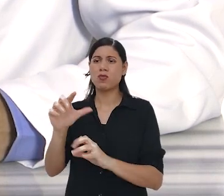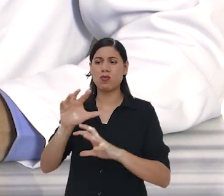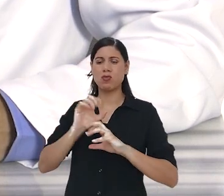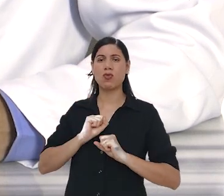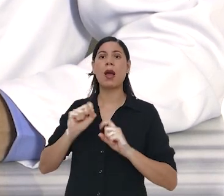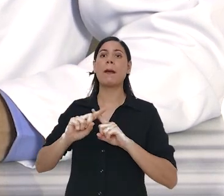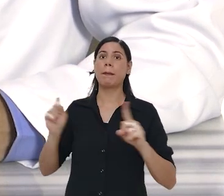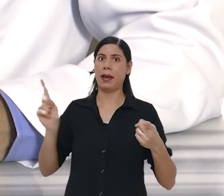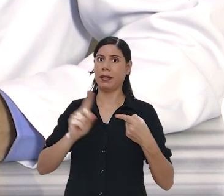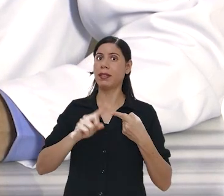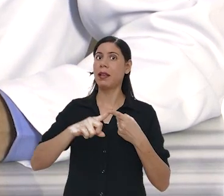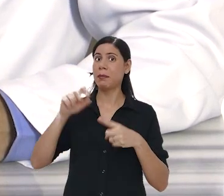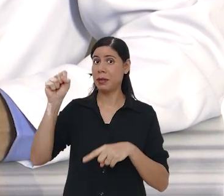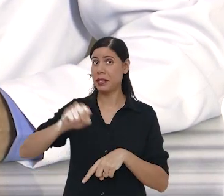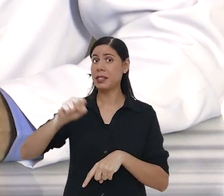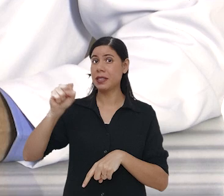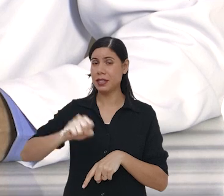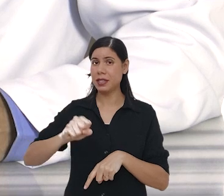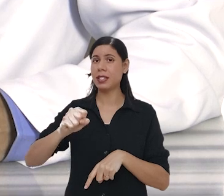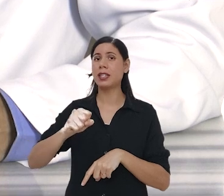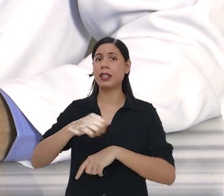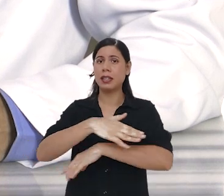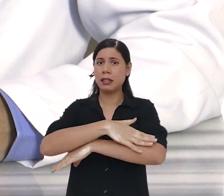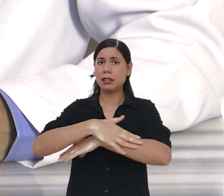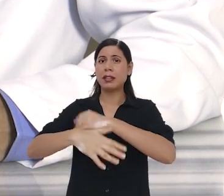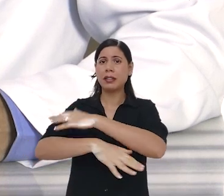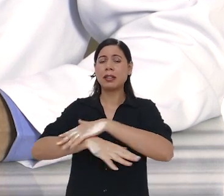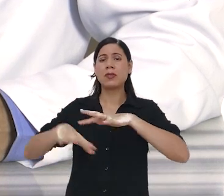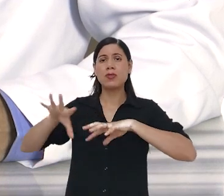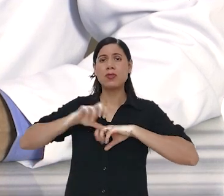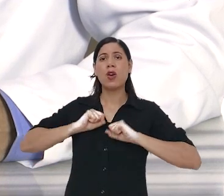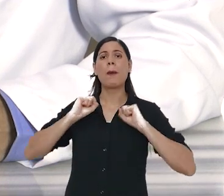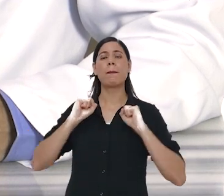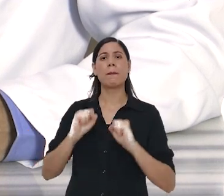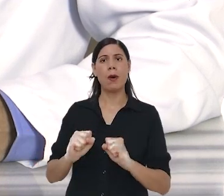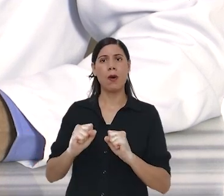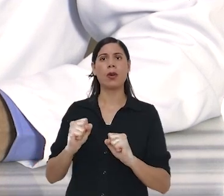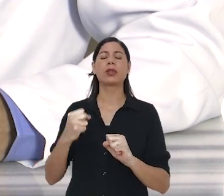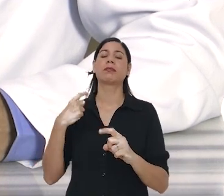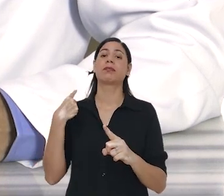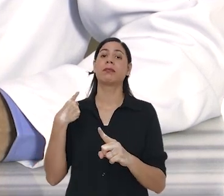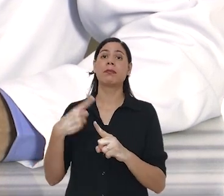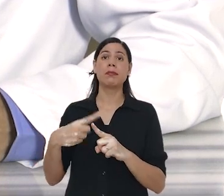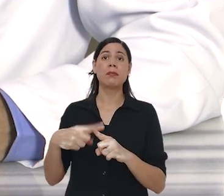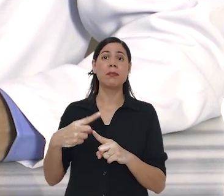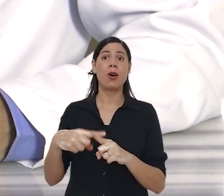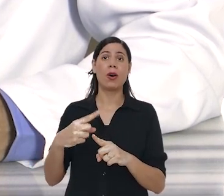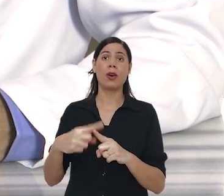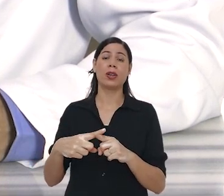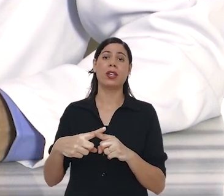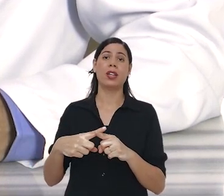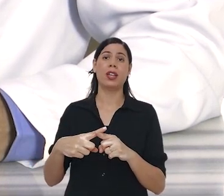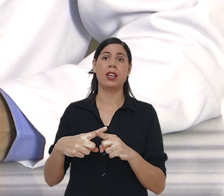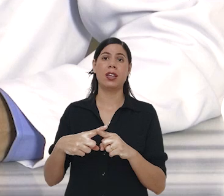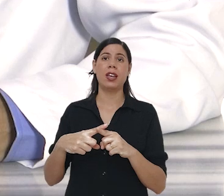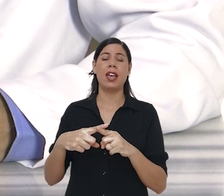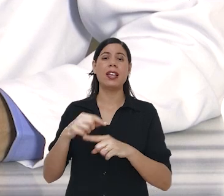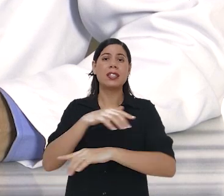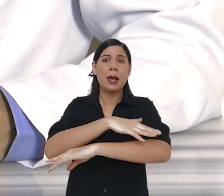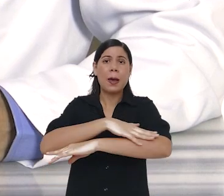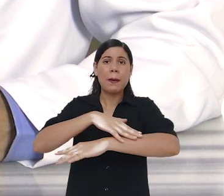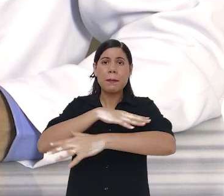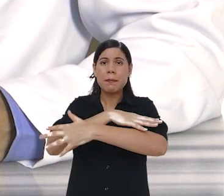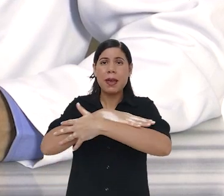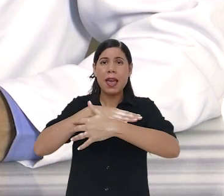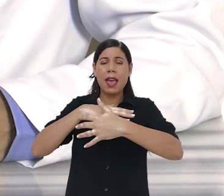mas eles também têm câncer de pele, né? Mesmo melanoma, mesmo o câncer de pele normal, porque o fotoenvelhecimento, né? O envelhecimento da